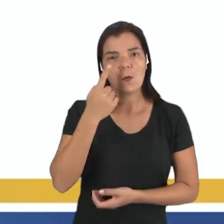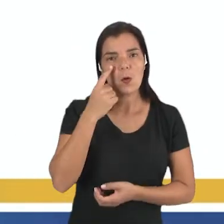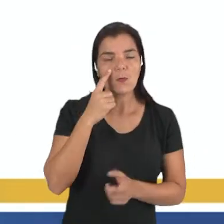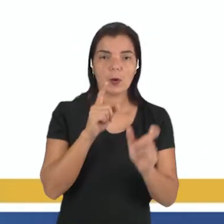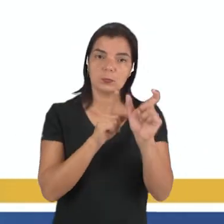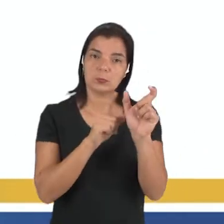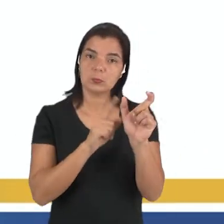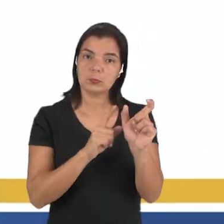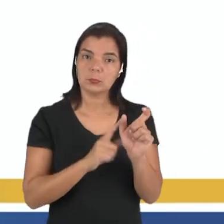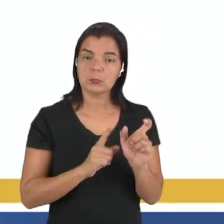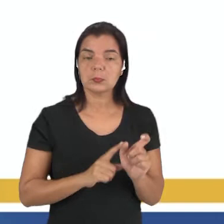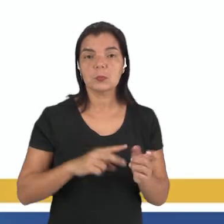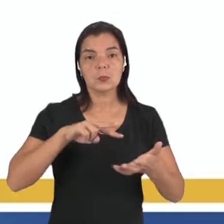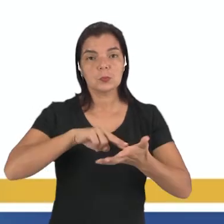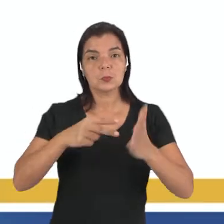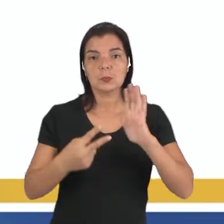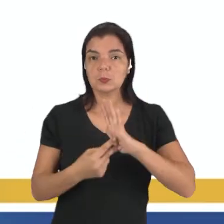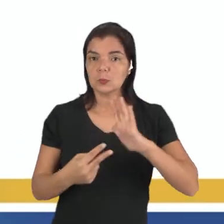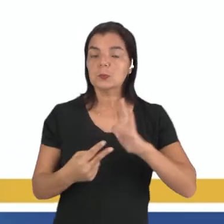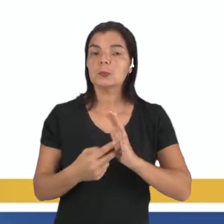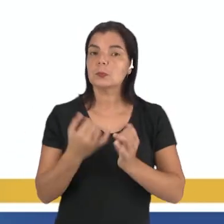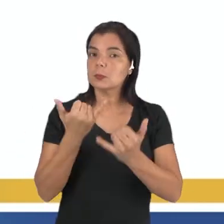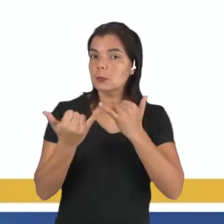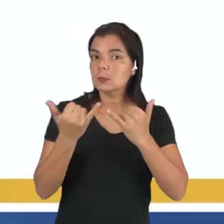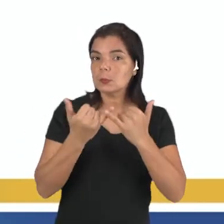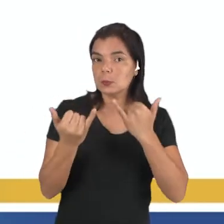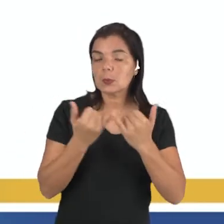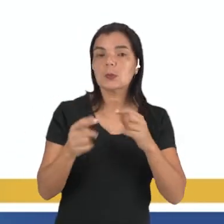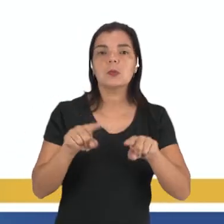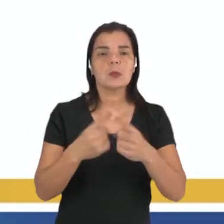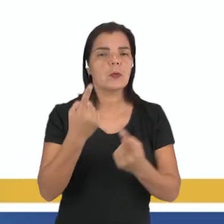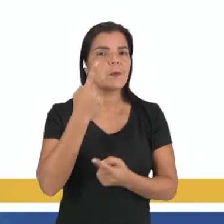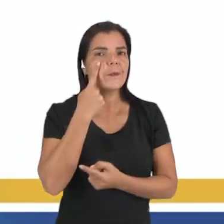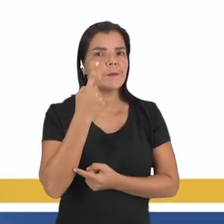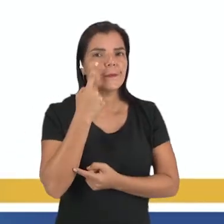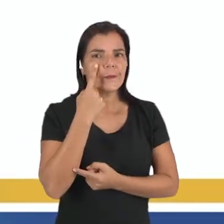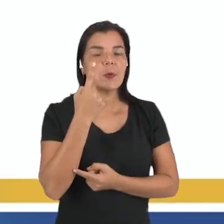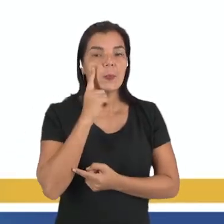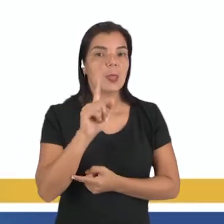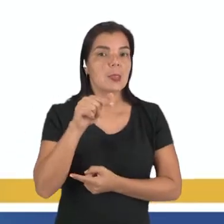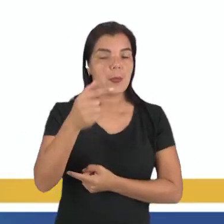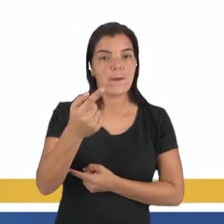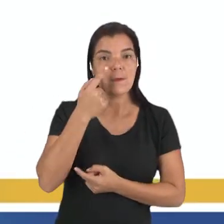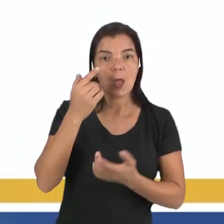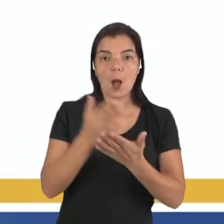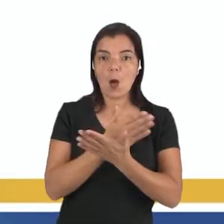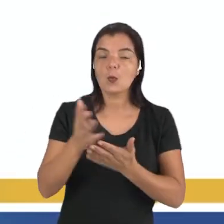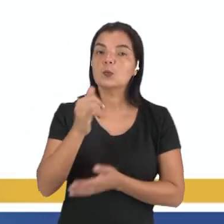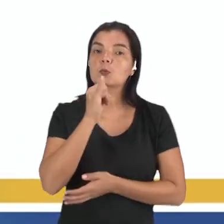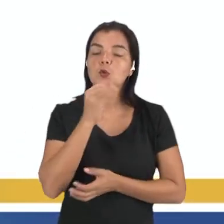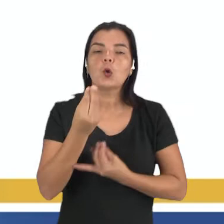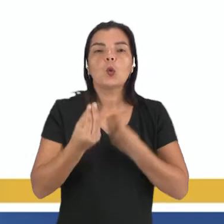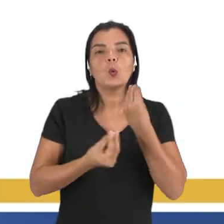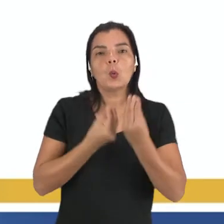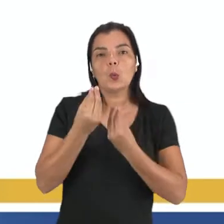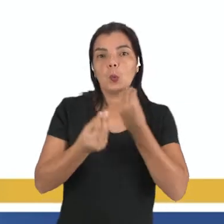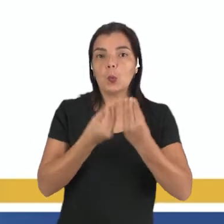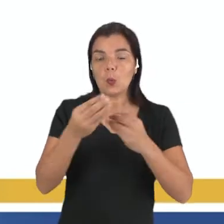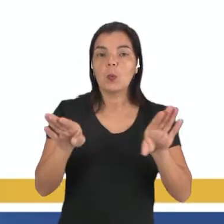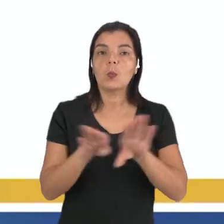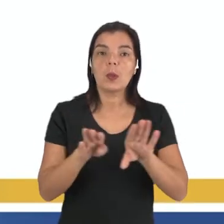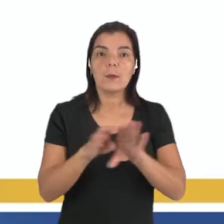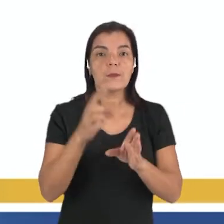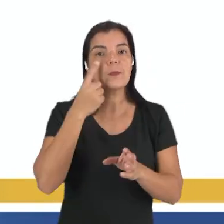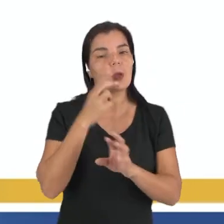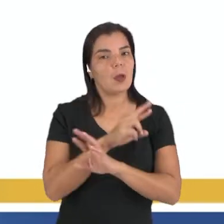observaram aí, né? Muitas dessas palavras se parecem. Então, a gente vai, depois de ver alguns exemplos de como usar essas double H questions, a gente vai ver